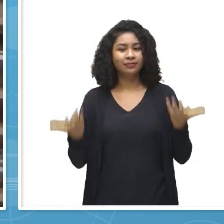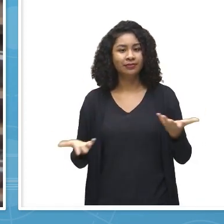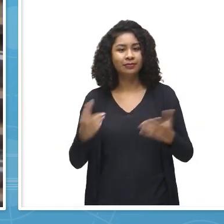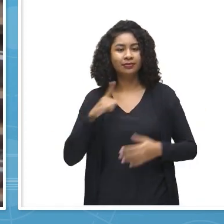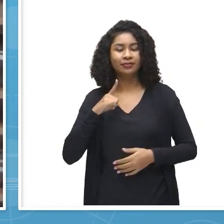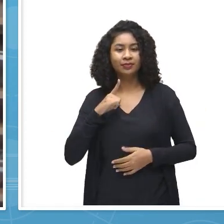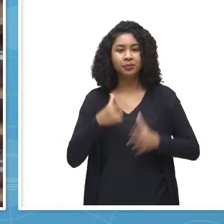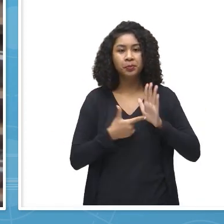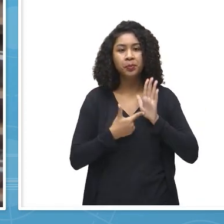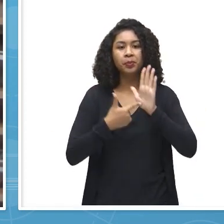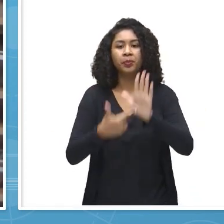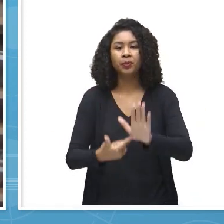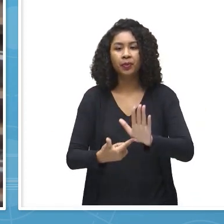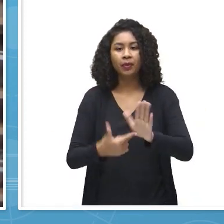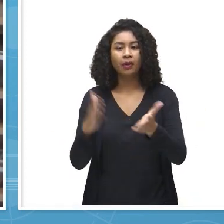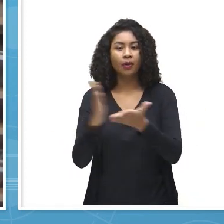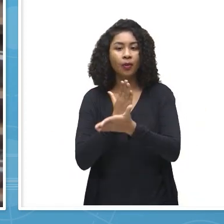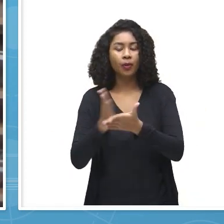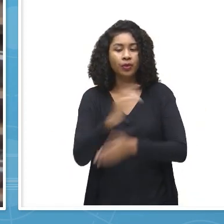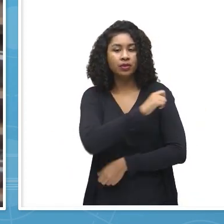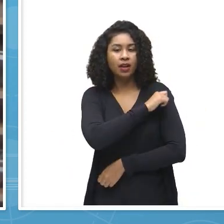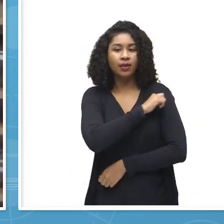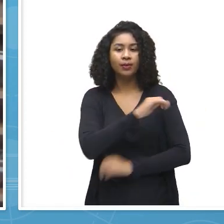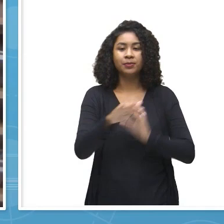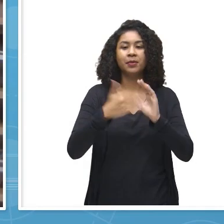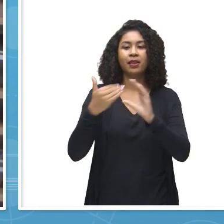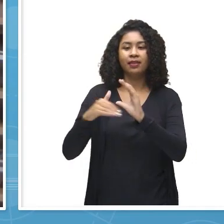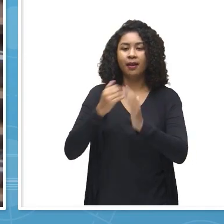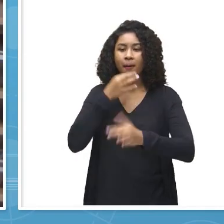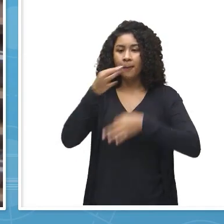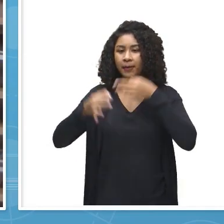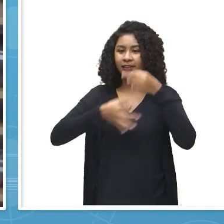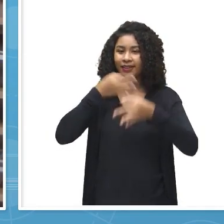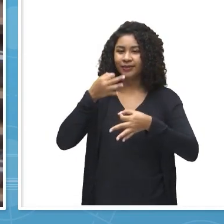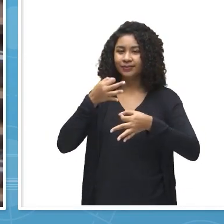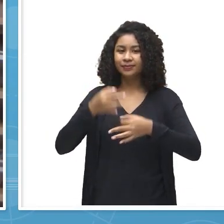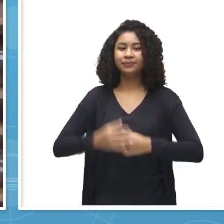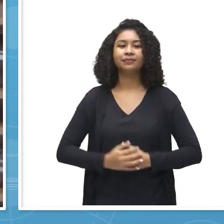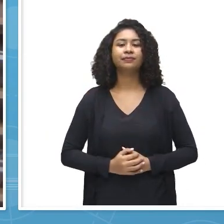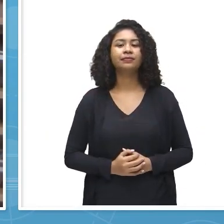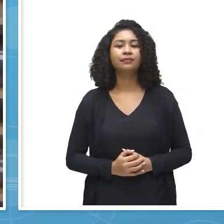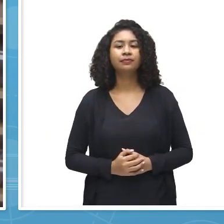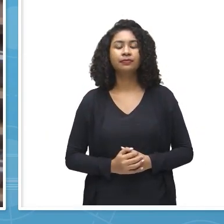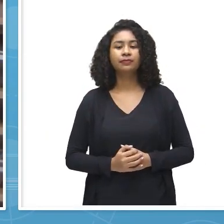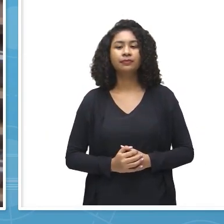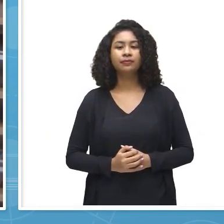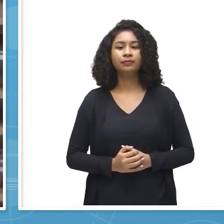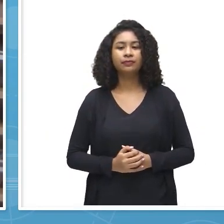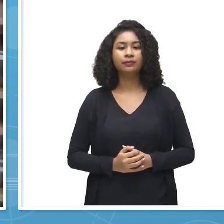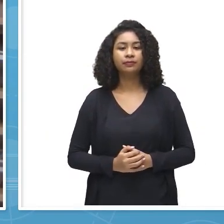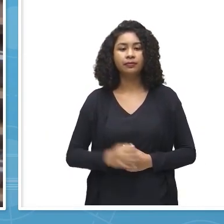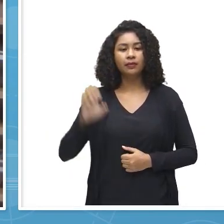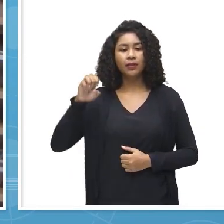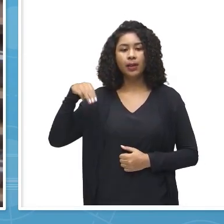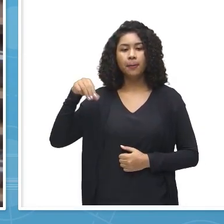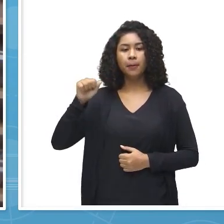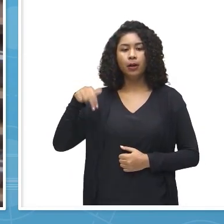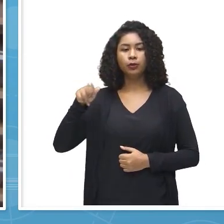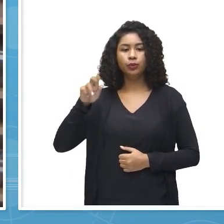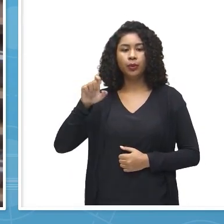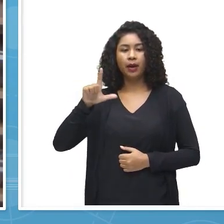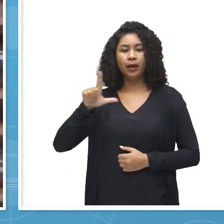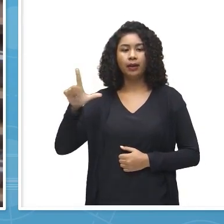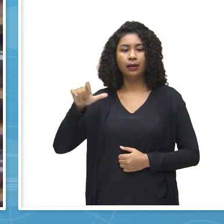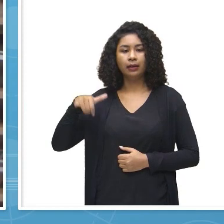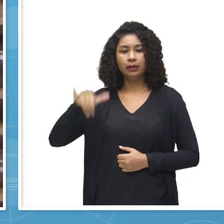participação dos nossos alunos, vamos ver o que vocês marcaram. Vamos ver, olha só, Emanuele, da